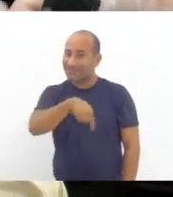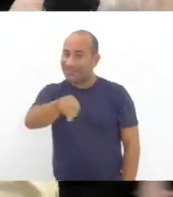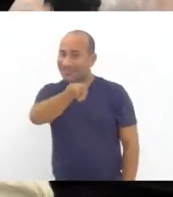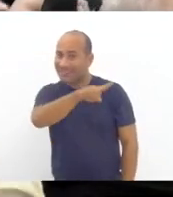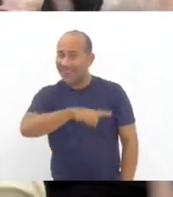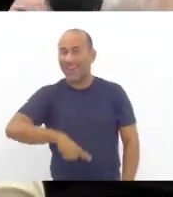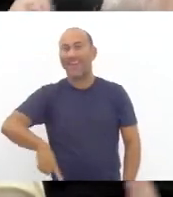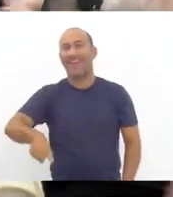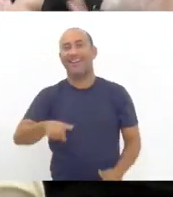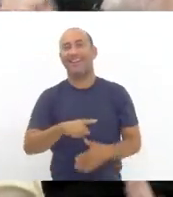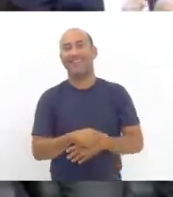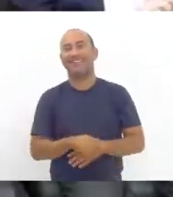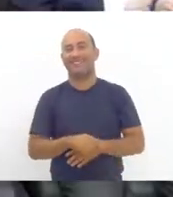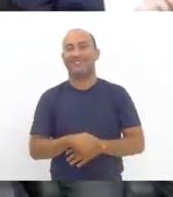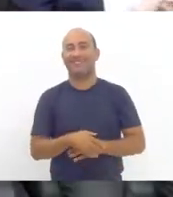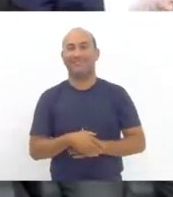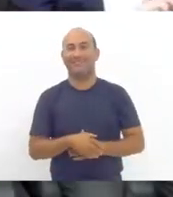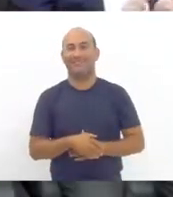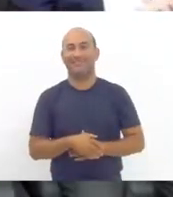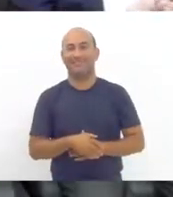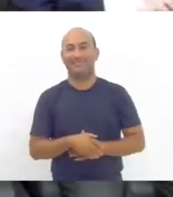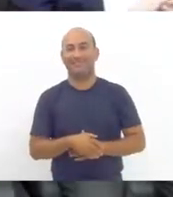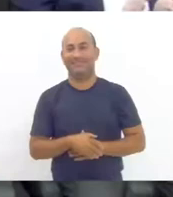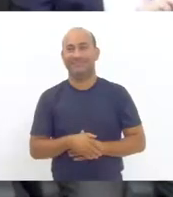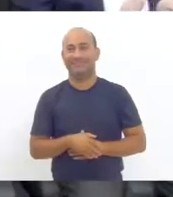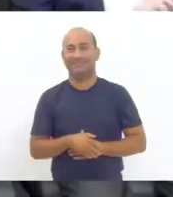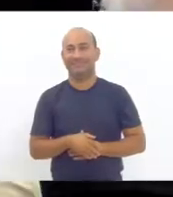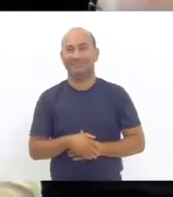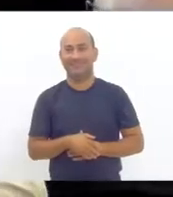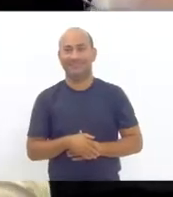a próxima Vasco